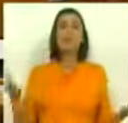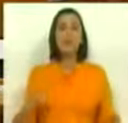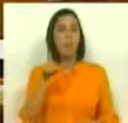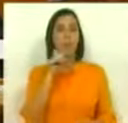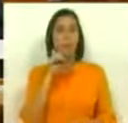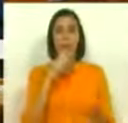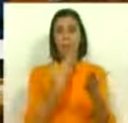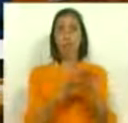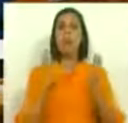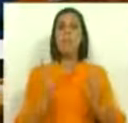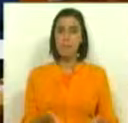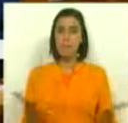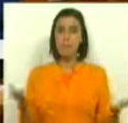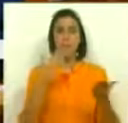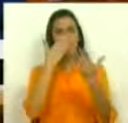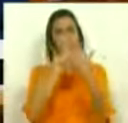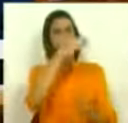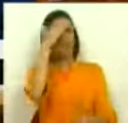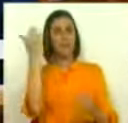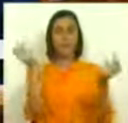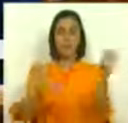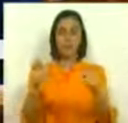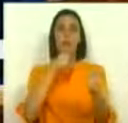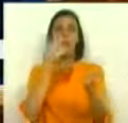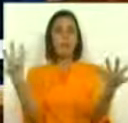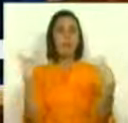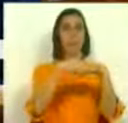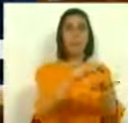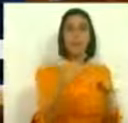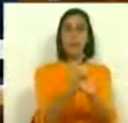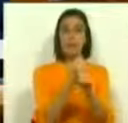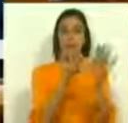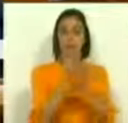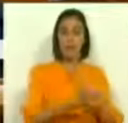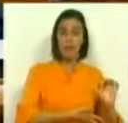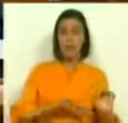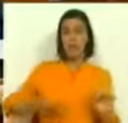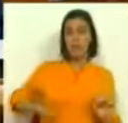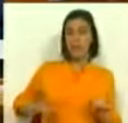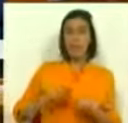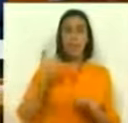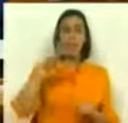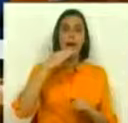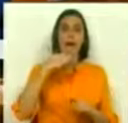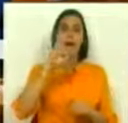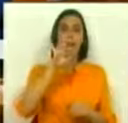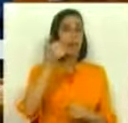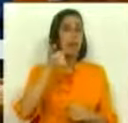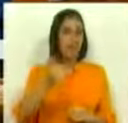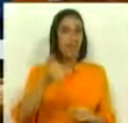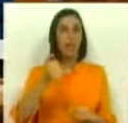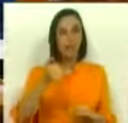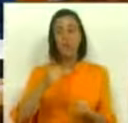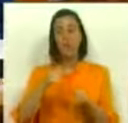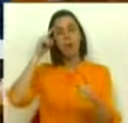possível, salvaguardados. Perante as dificuldades na reintegração no mercado de trabalho dos desempregados com mais de 45